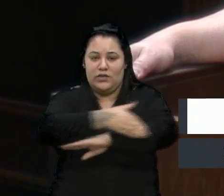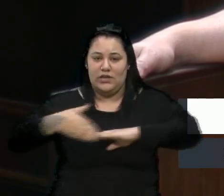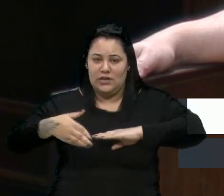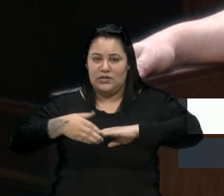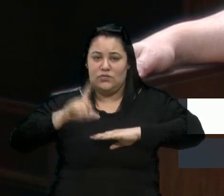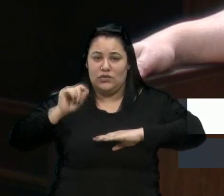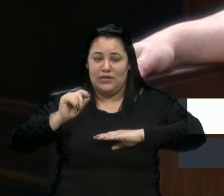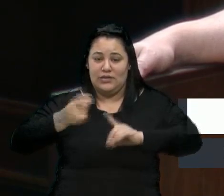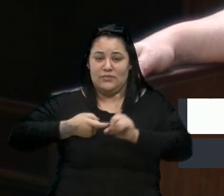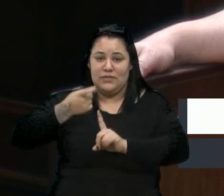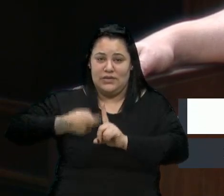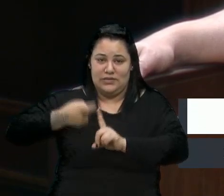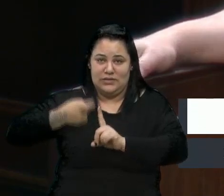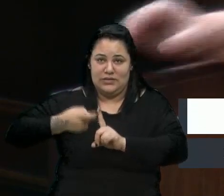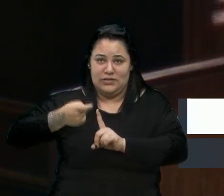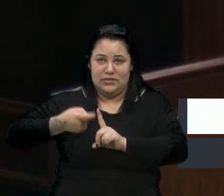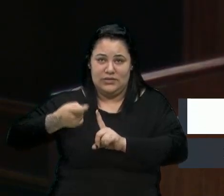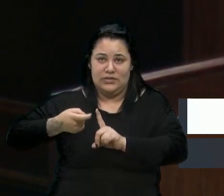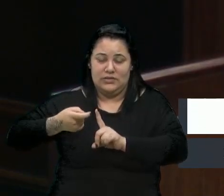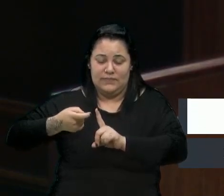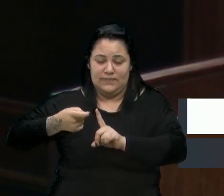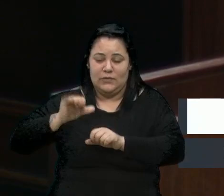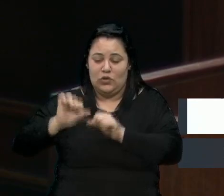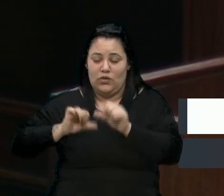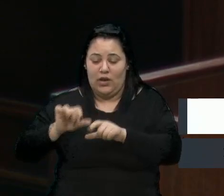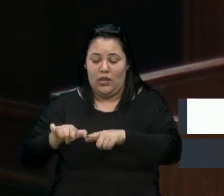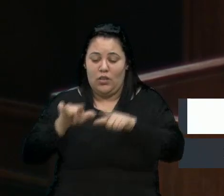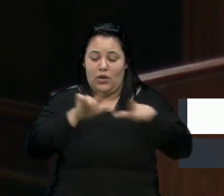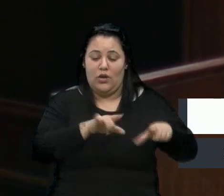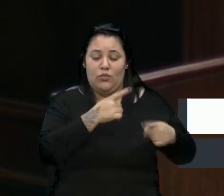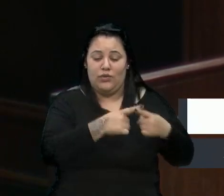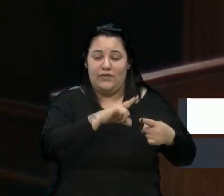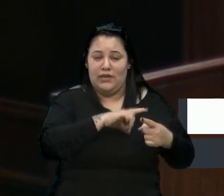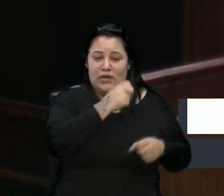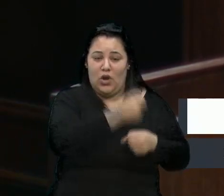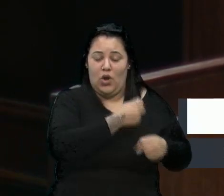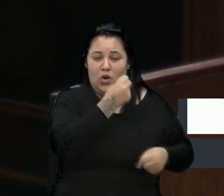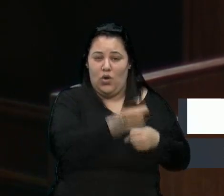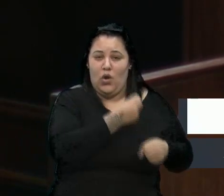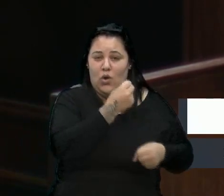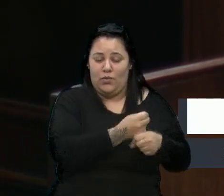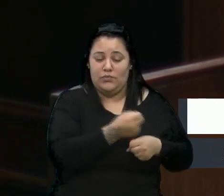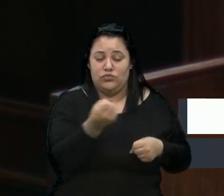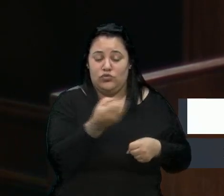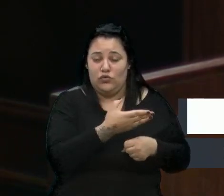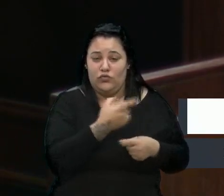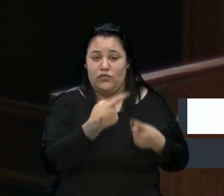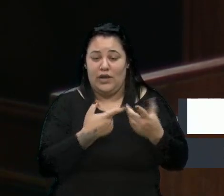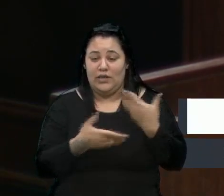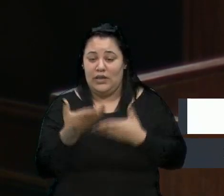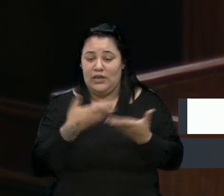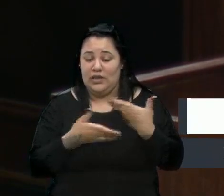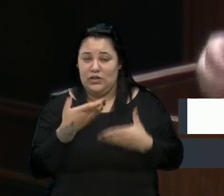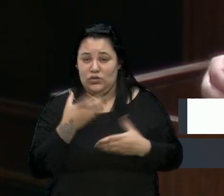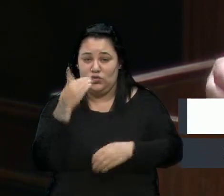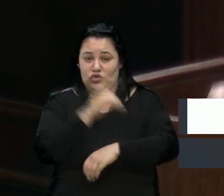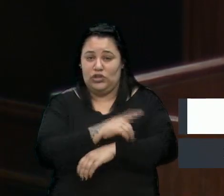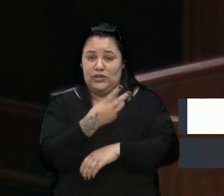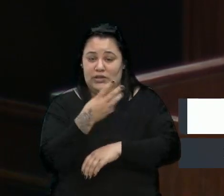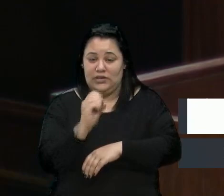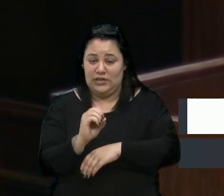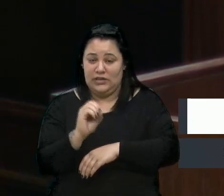10 meses. Então, para os próximos 10 meses, nós vamos estar no novo endereço, atendendo a partir do dia 30,